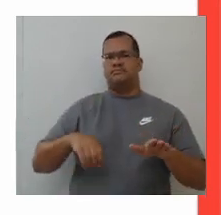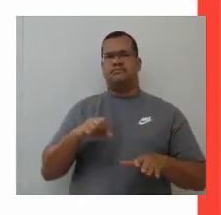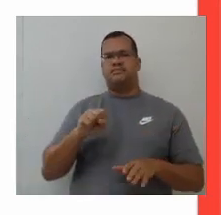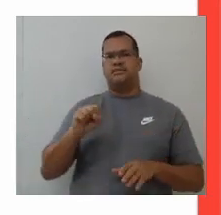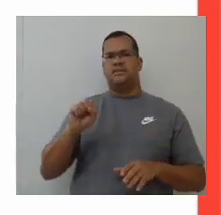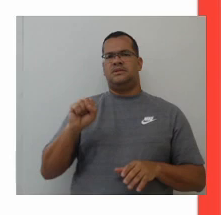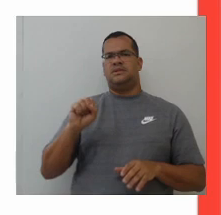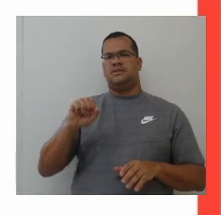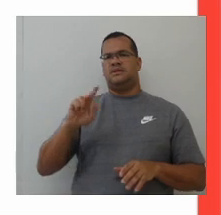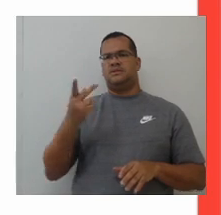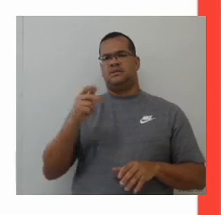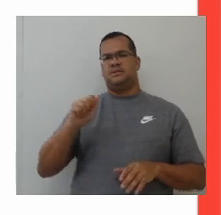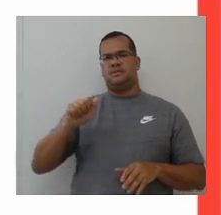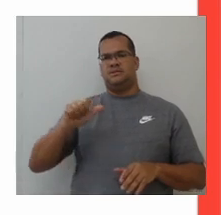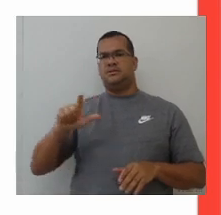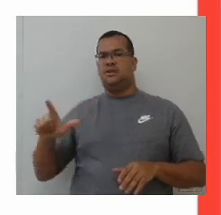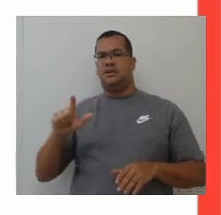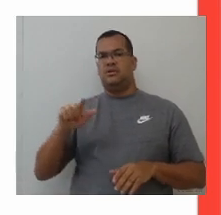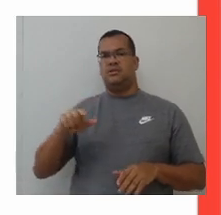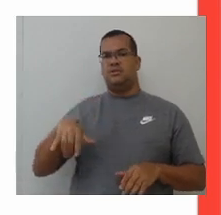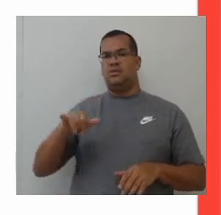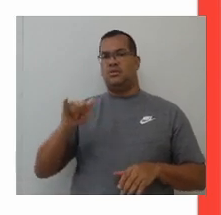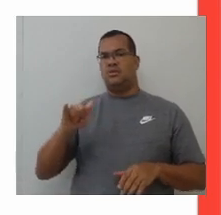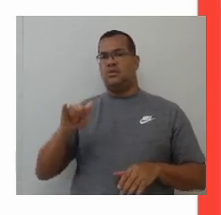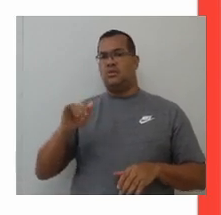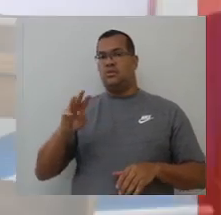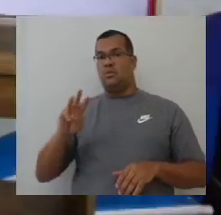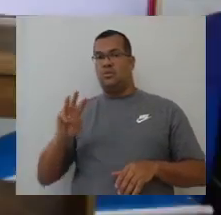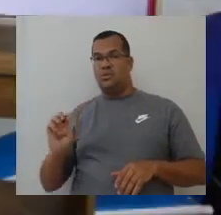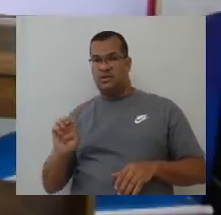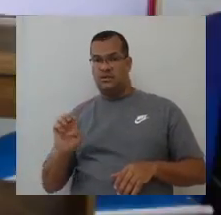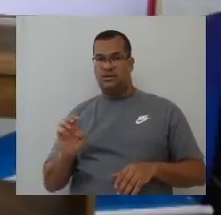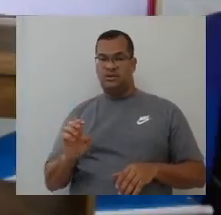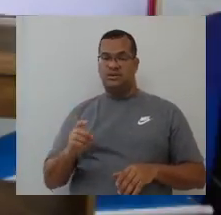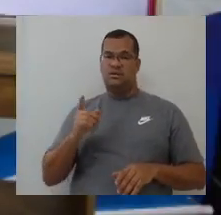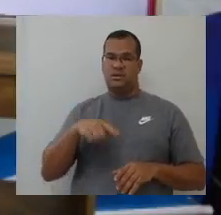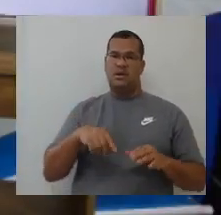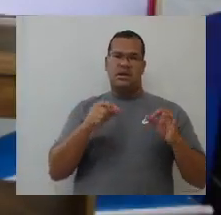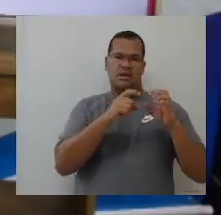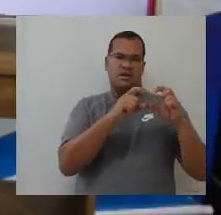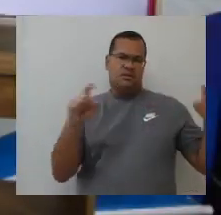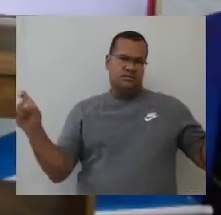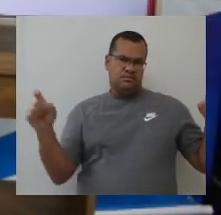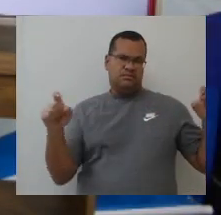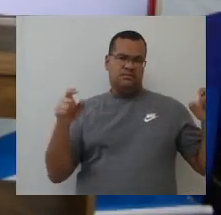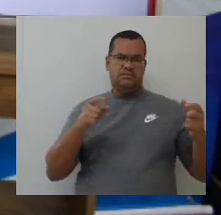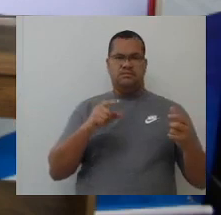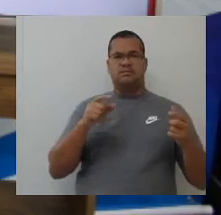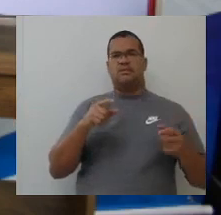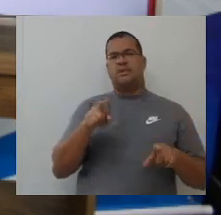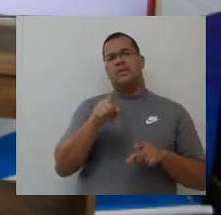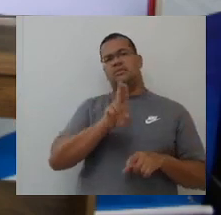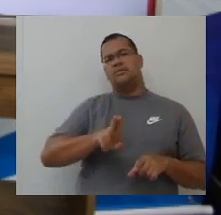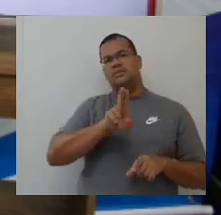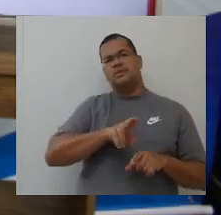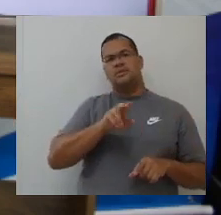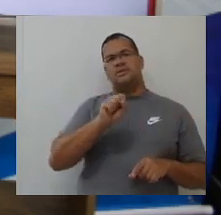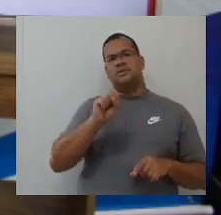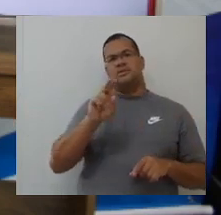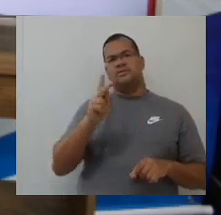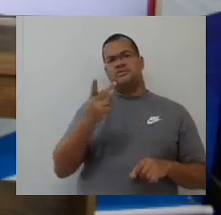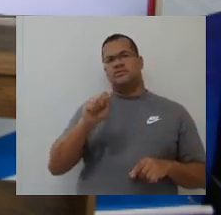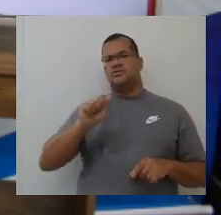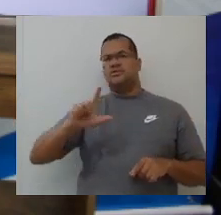we? Shall we? Observa que é o imperativo com let's e para isso eu utilizei o shall, que é um daqueles verbos